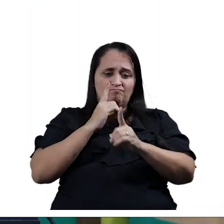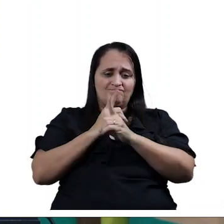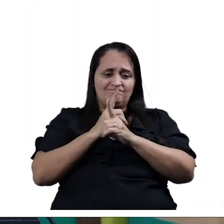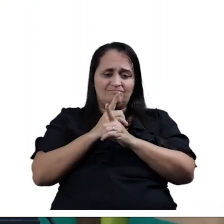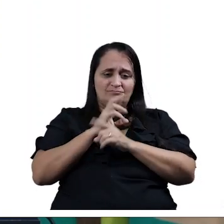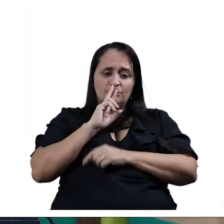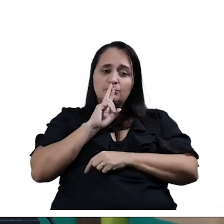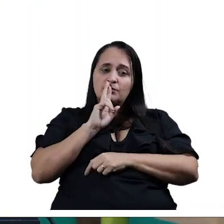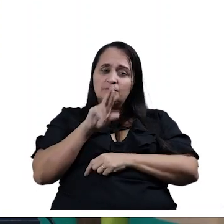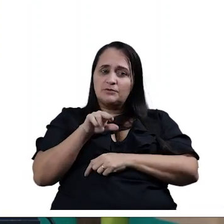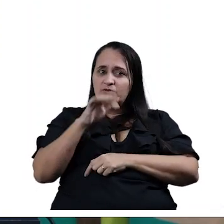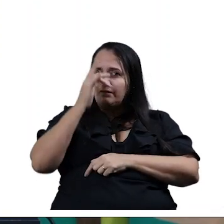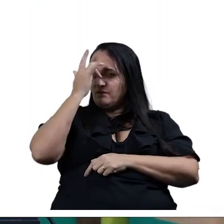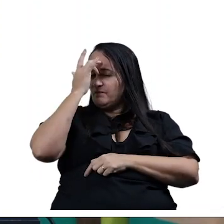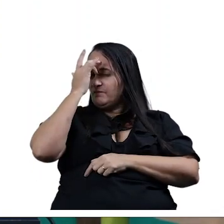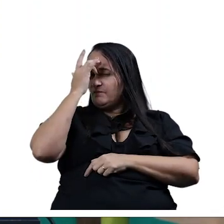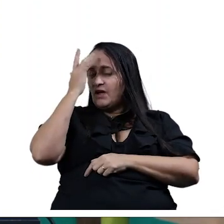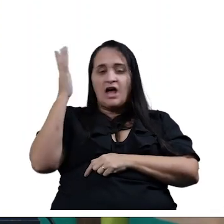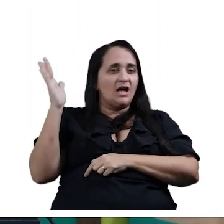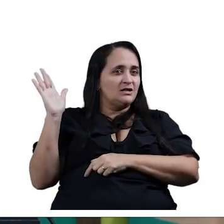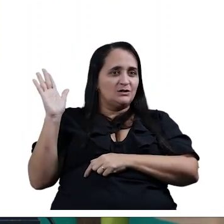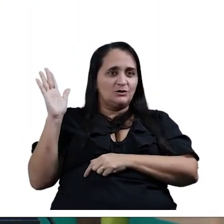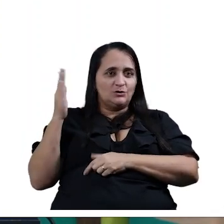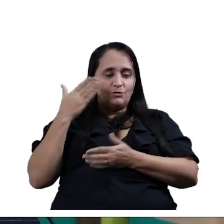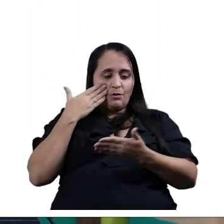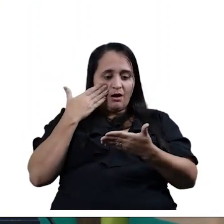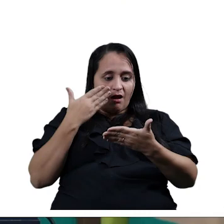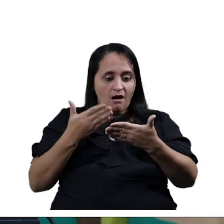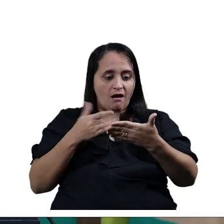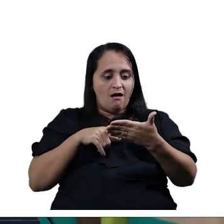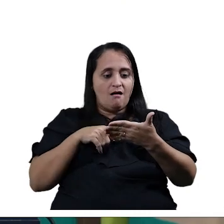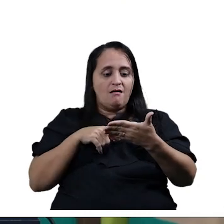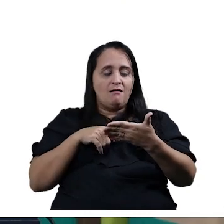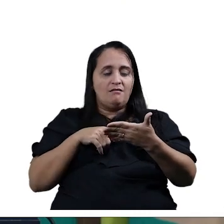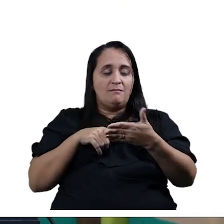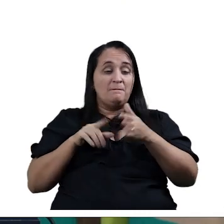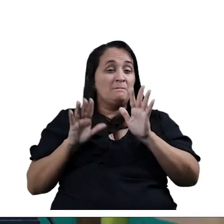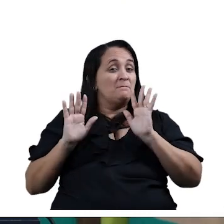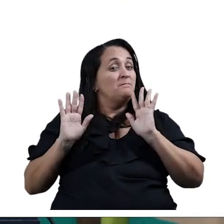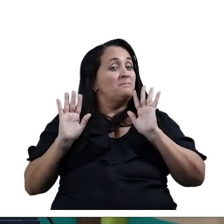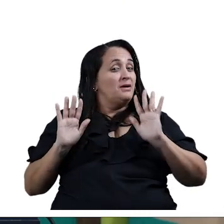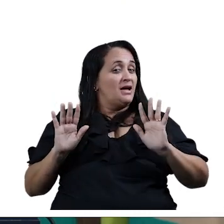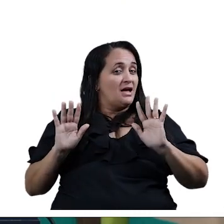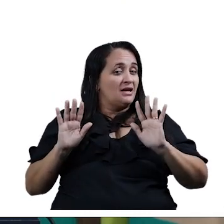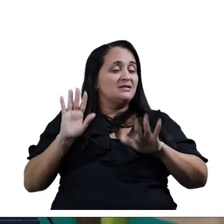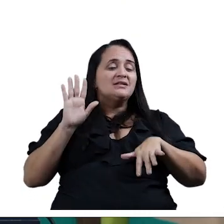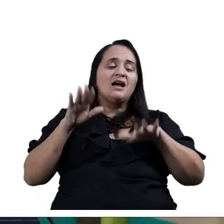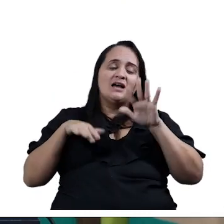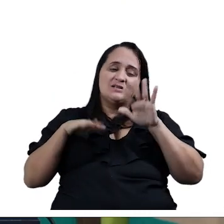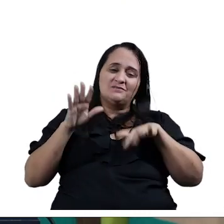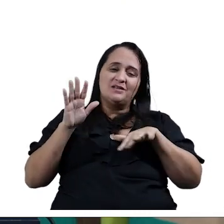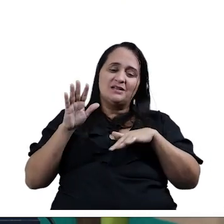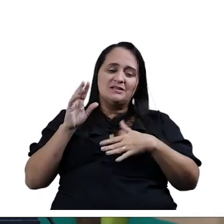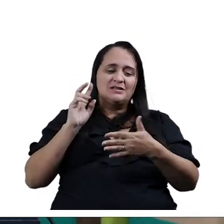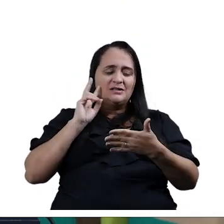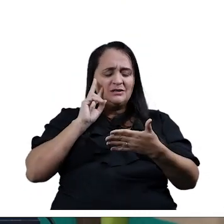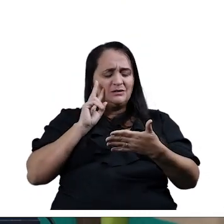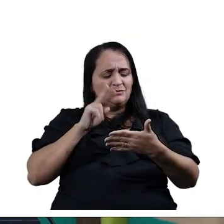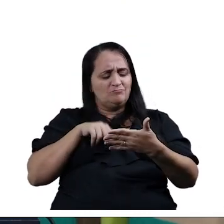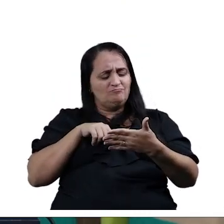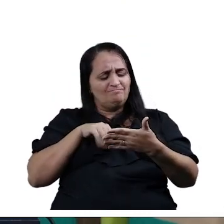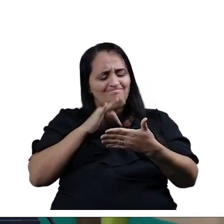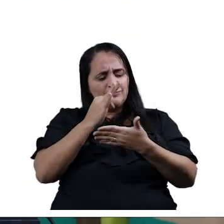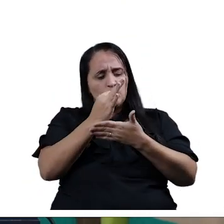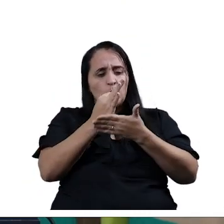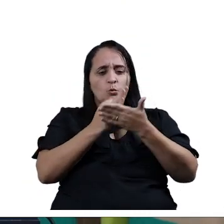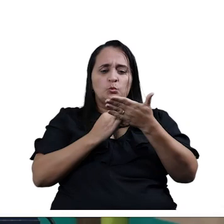a resposta está muito fácil, vai estar lá, pá, na sua cara a resposta. Mas, às vezes,